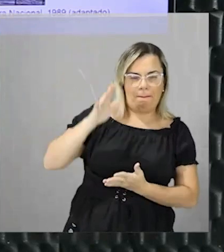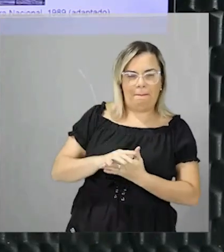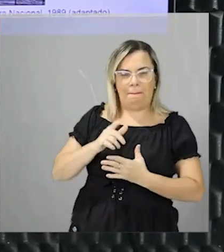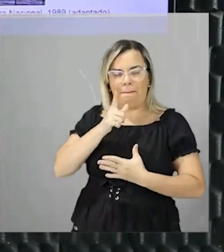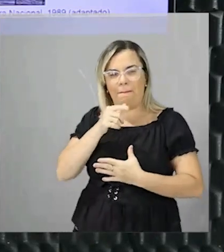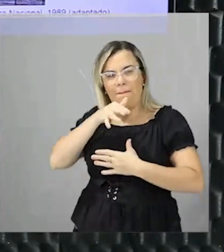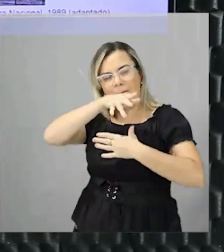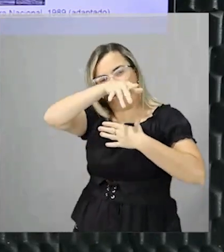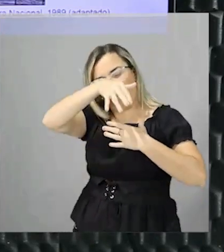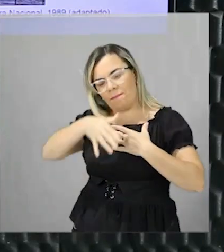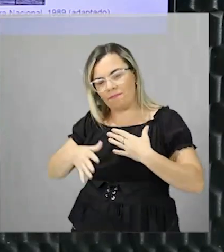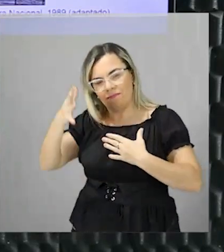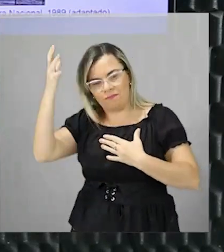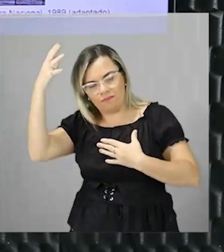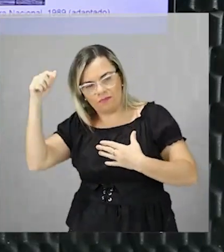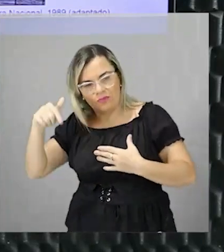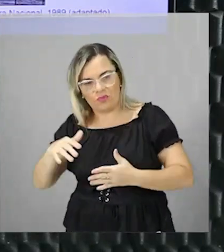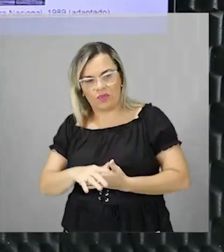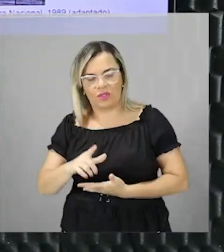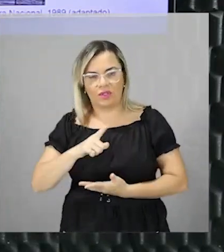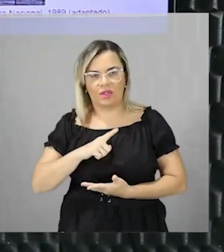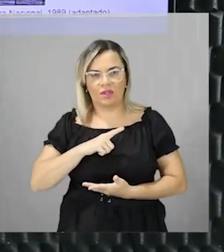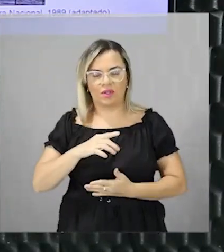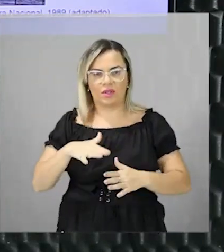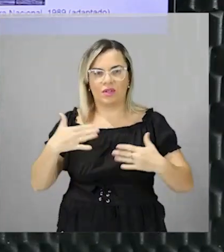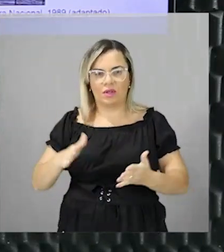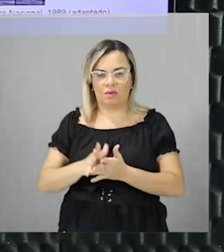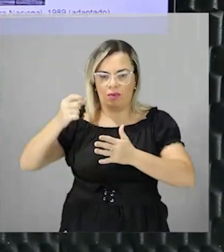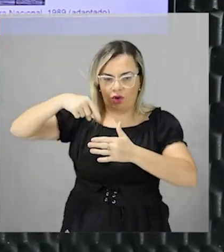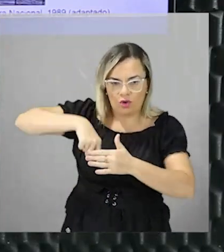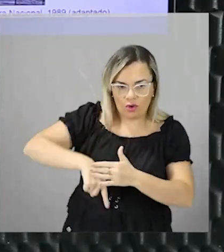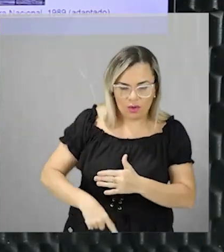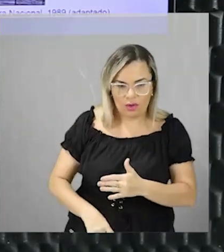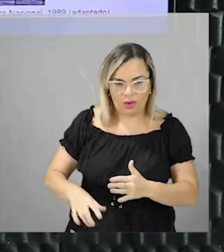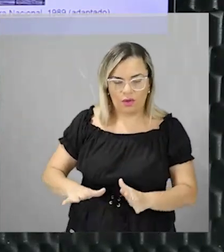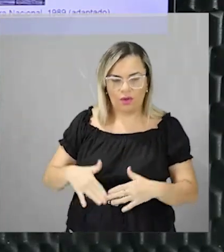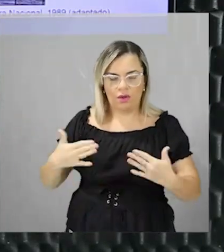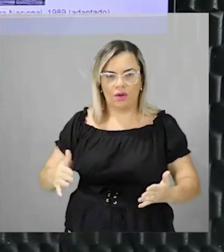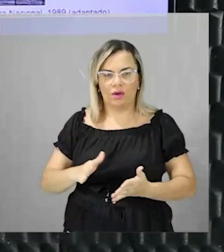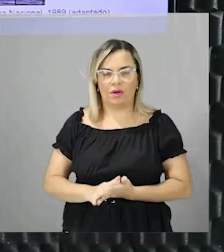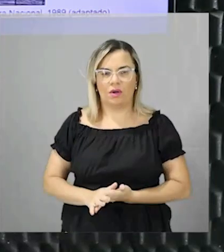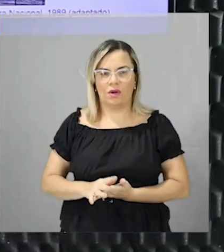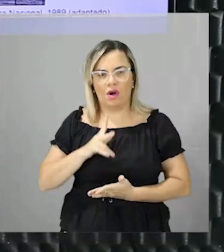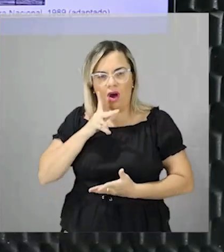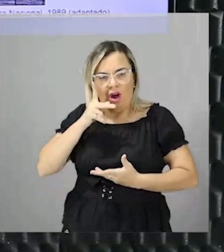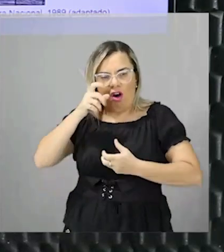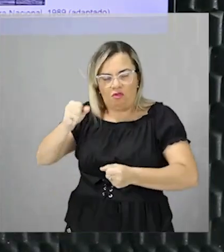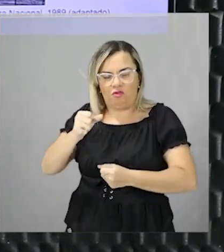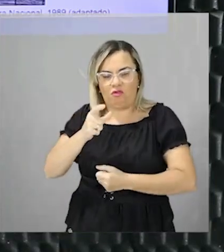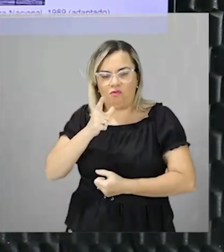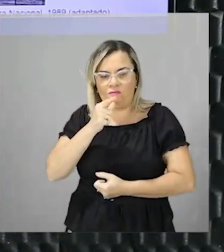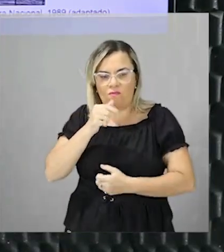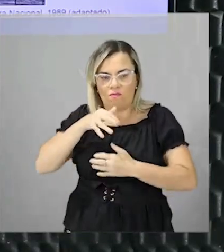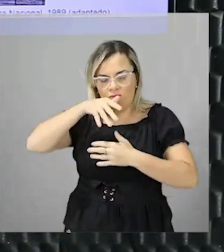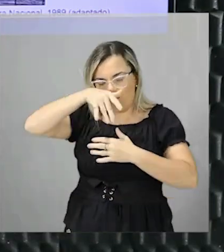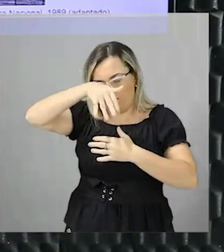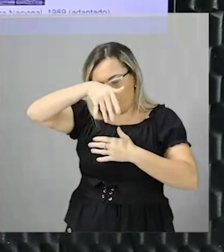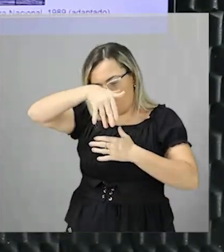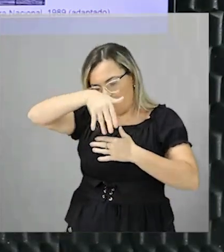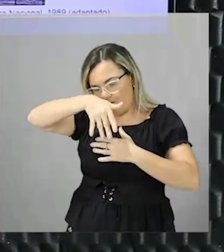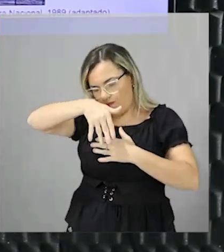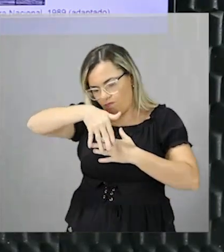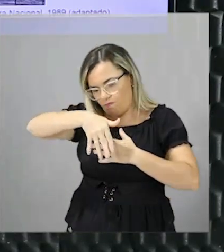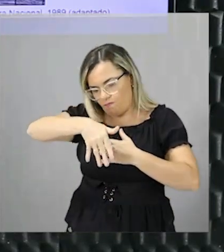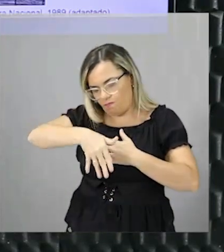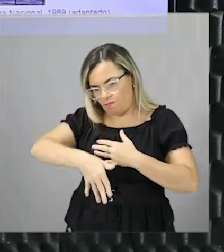perceber que onde justamente a água está caindo, tu tem maior, por exemplo, maior profundidade. E até a força da água ela é maior, porque na hora que ela vai bater nessas rochas,